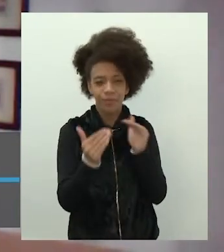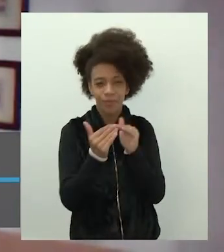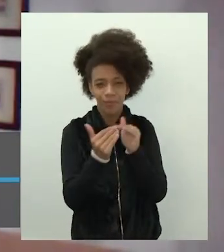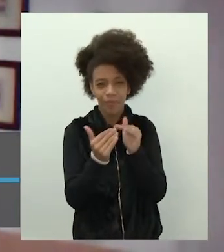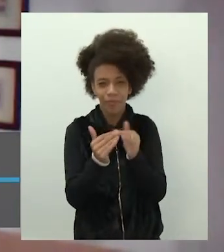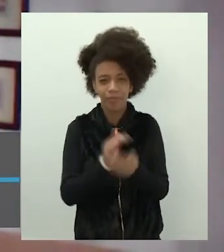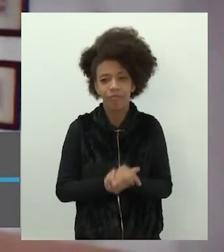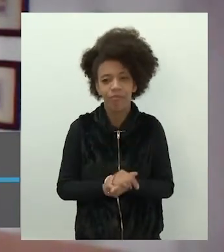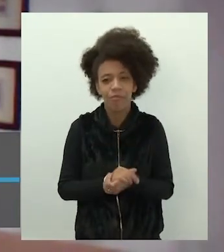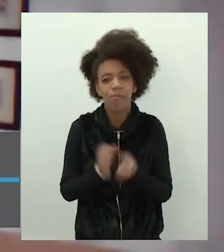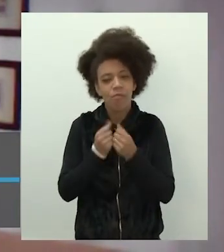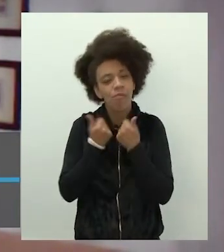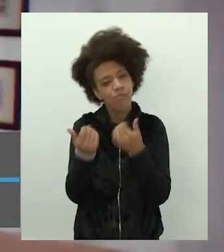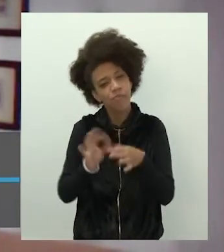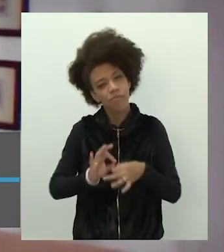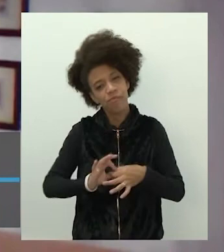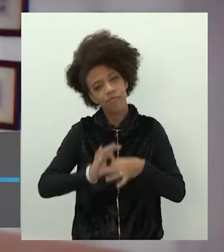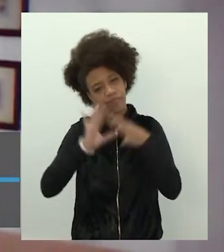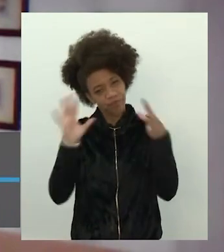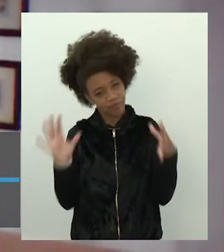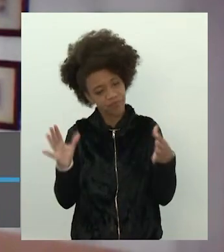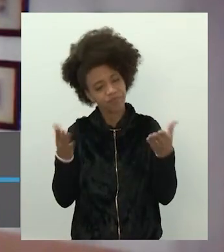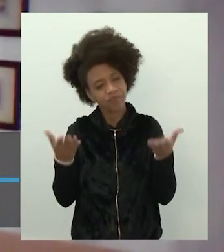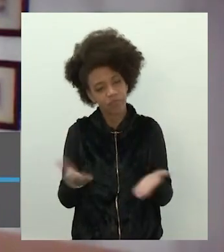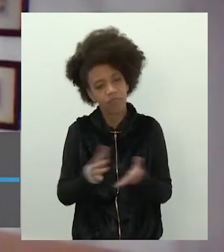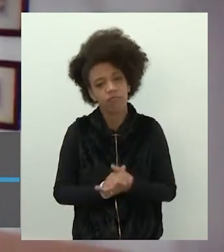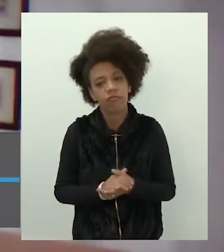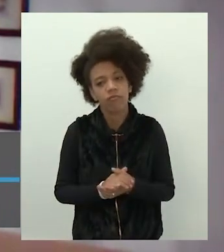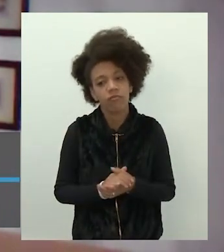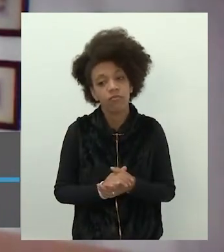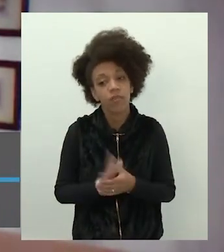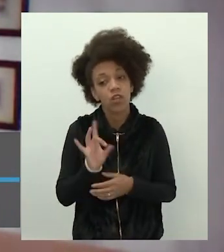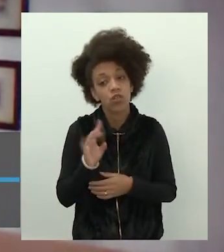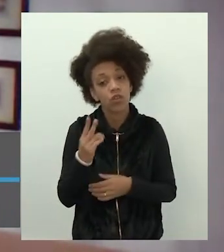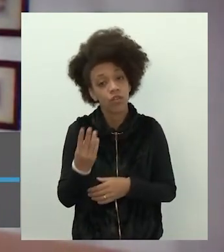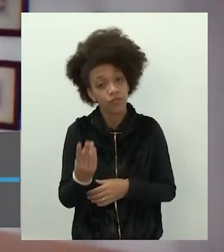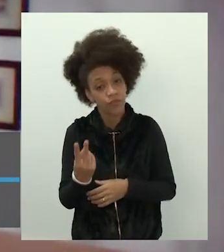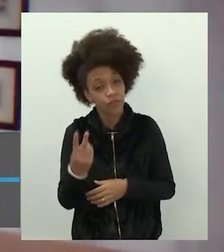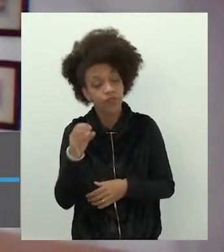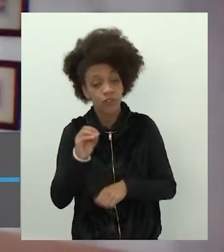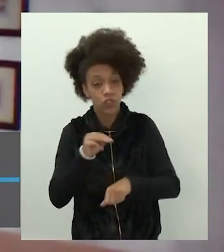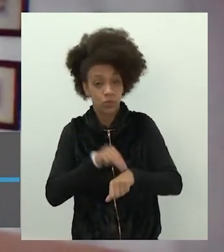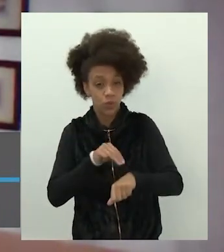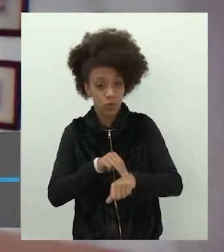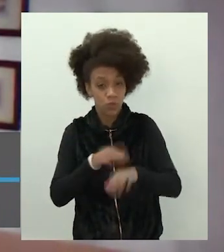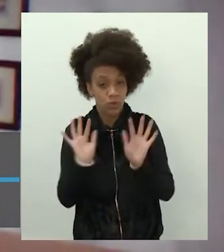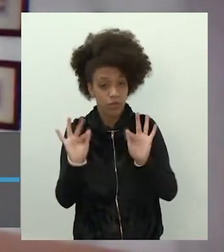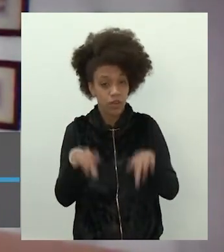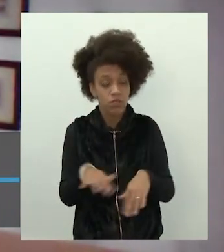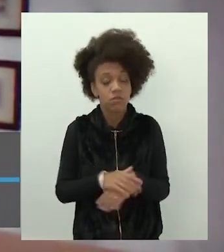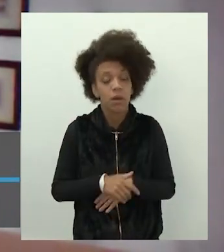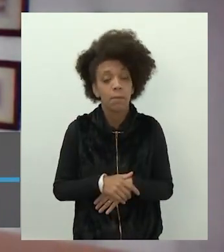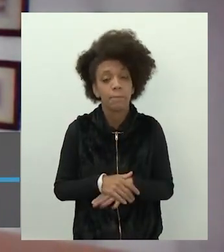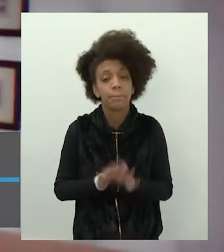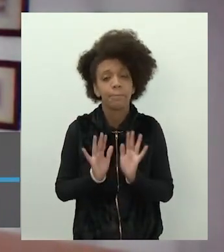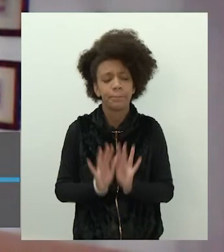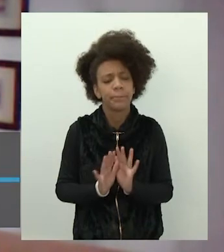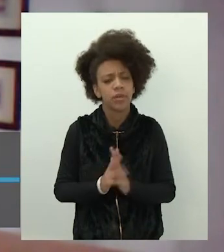Que bom, e eu estou à disposição, como eu falei, nós temos só 20 minutos para acabar, me parece, mas...